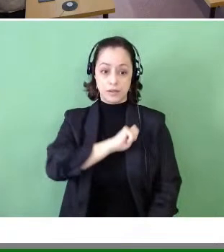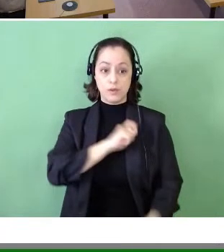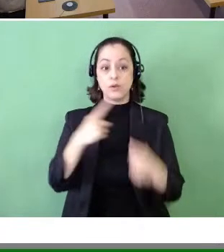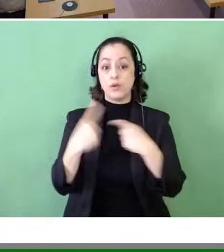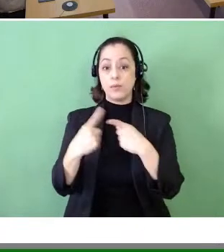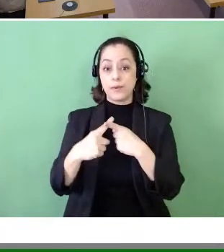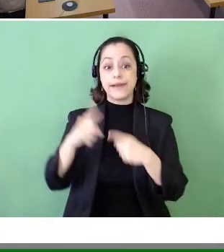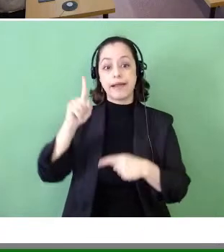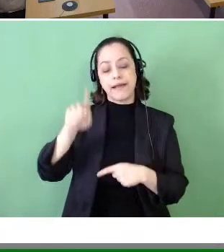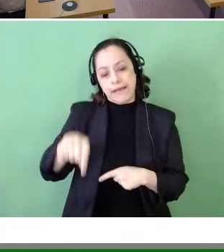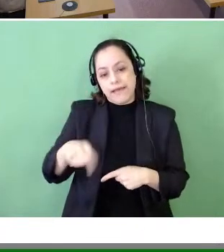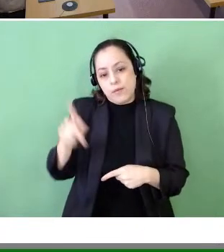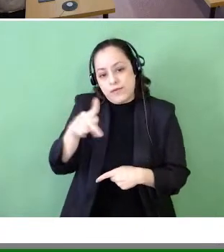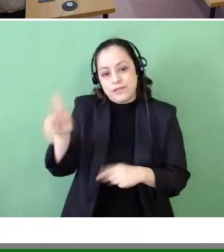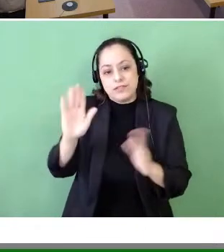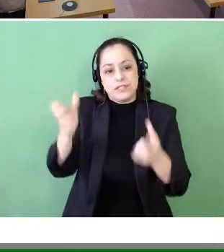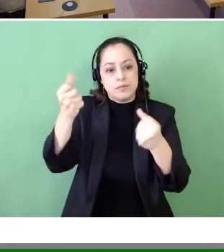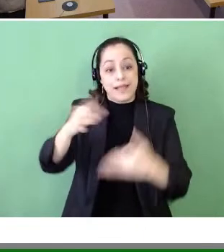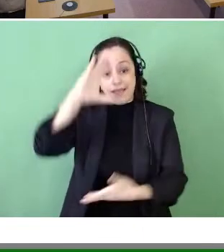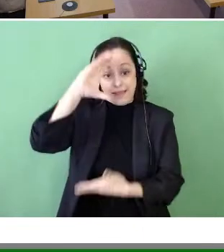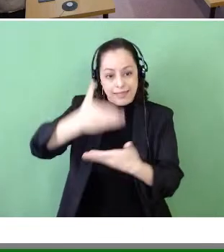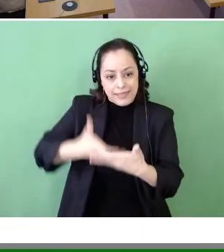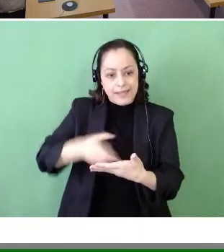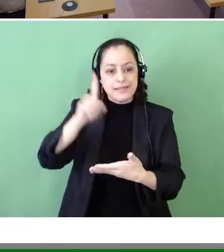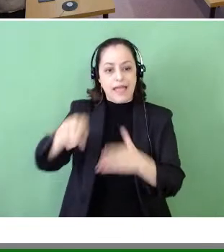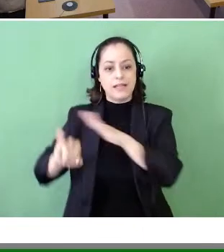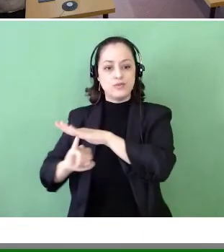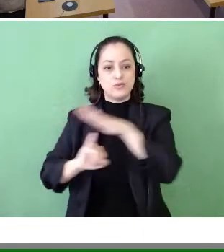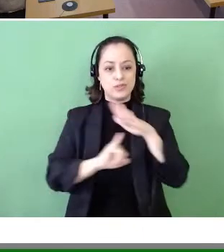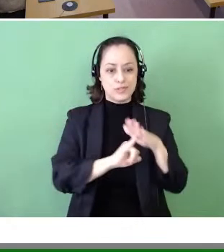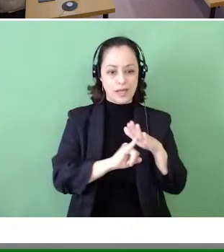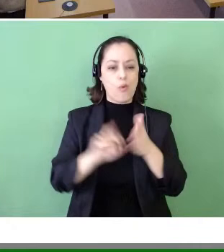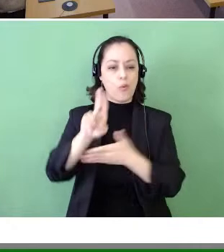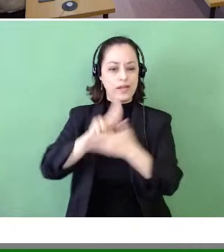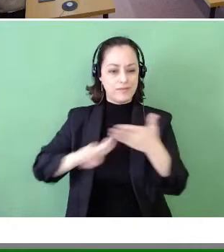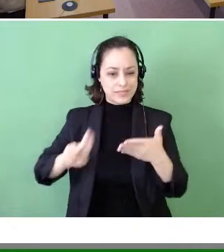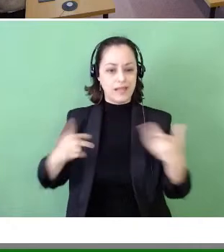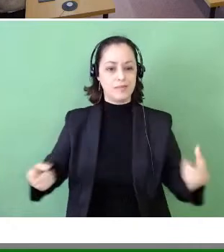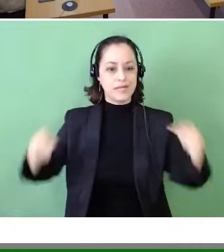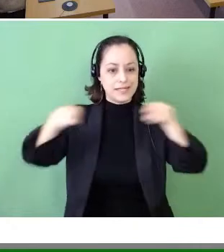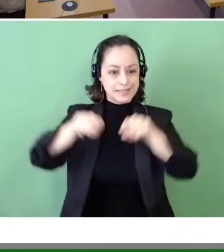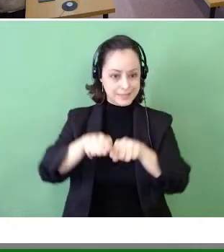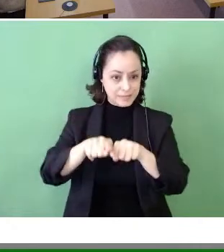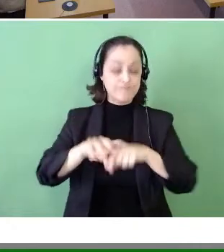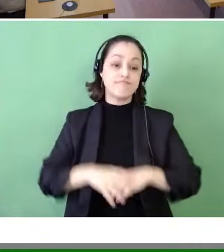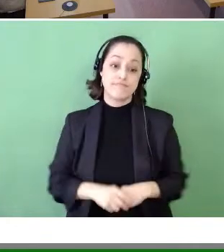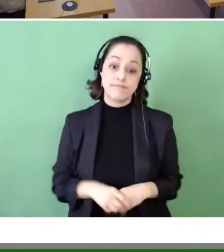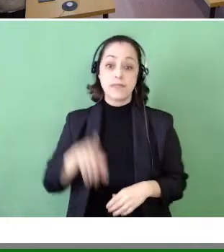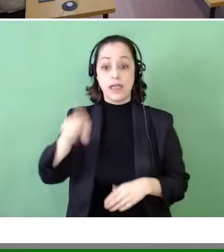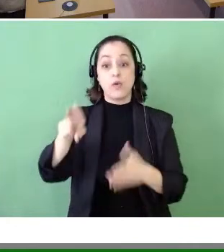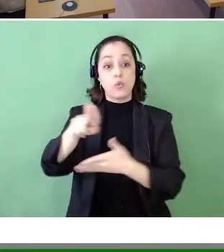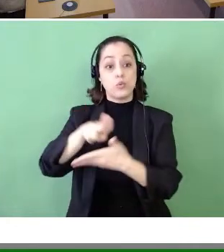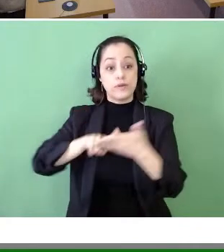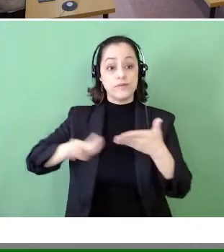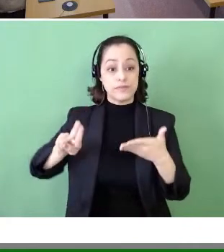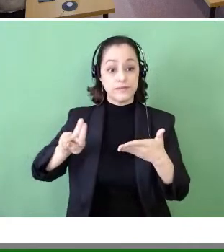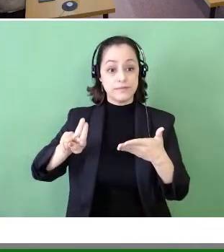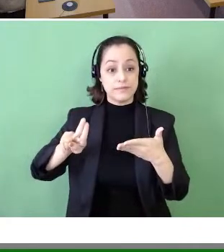profesor ha dicho, esta tesis es en cotutela. Entonces, tenemos una universidad...